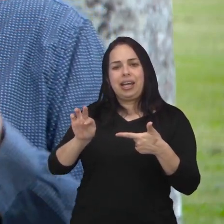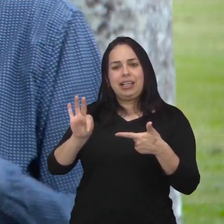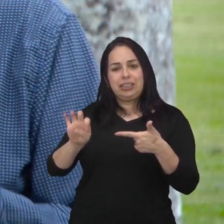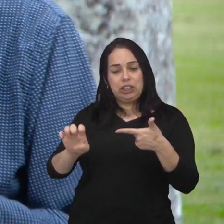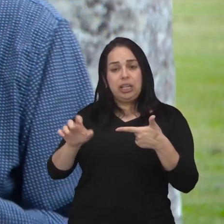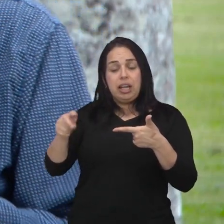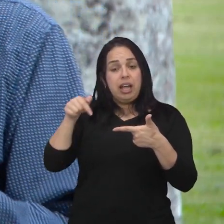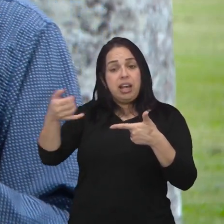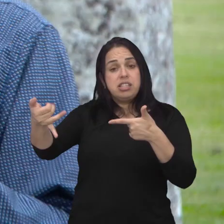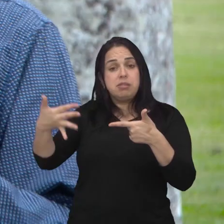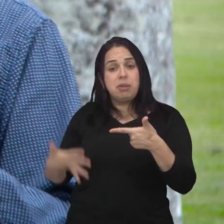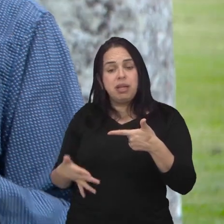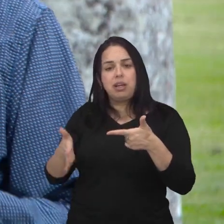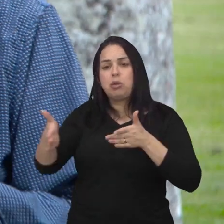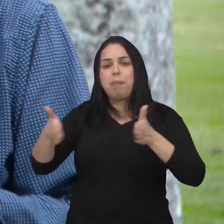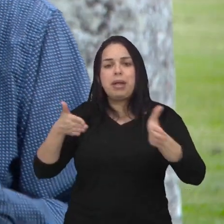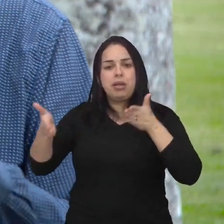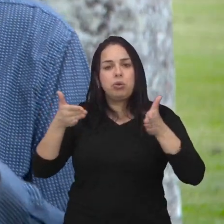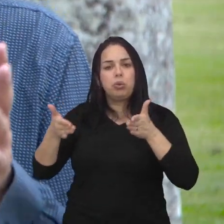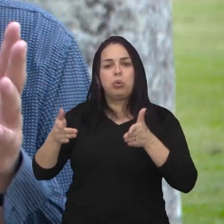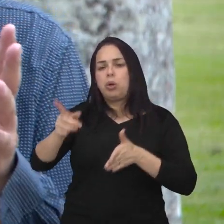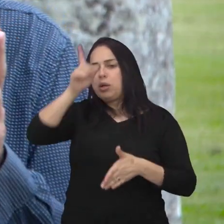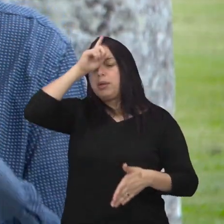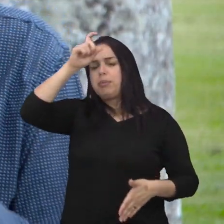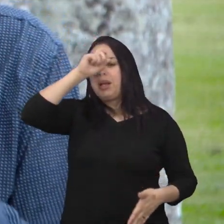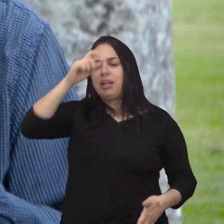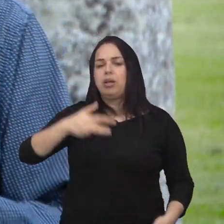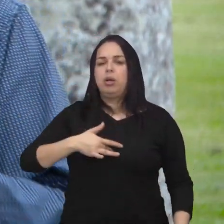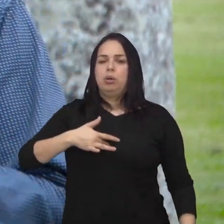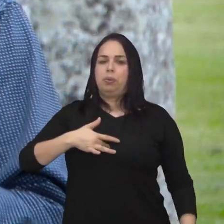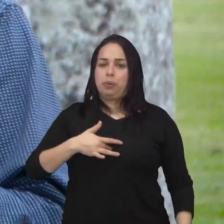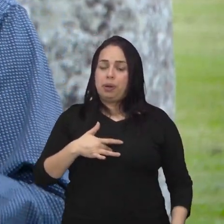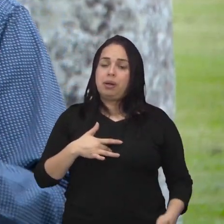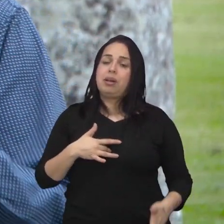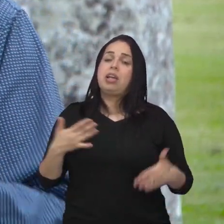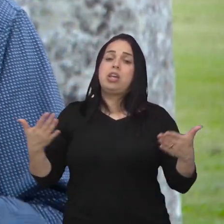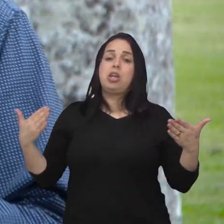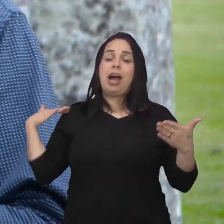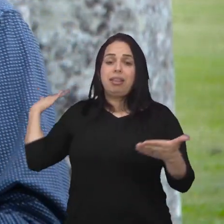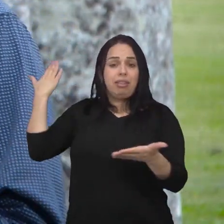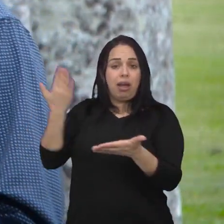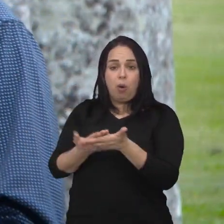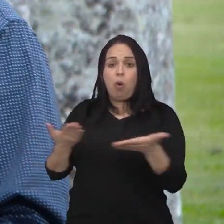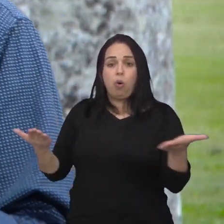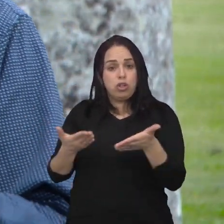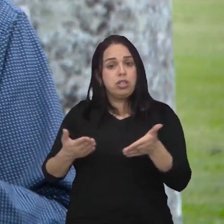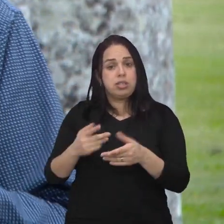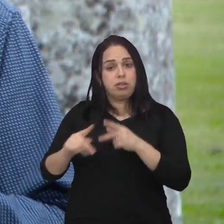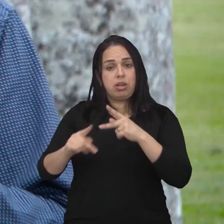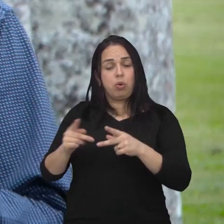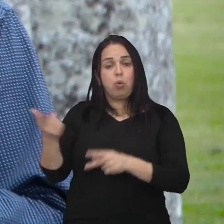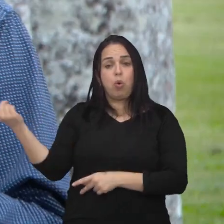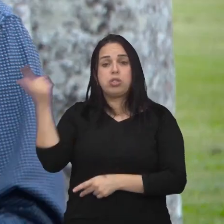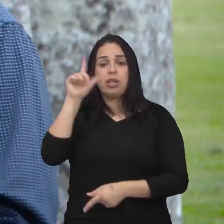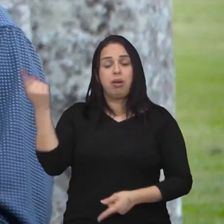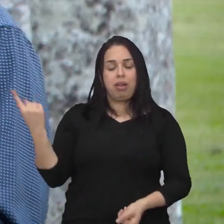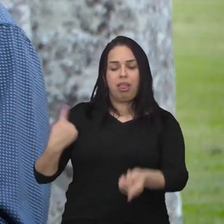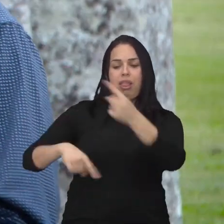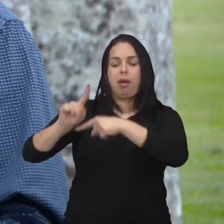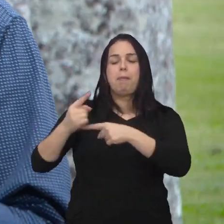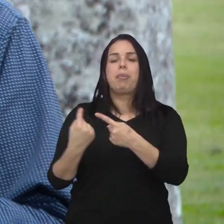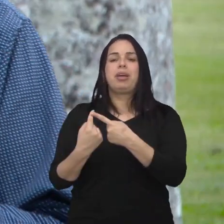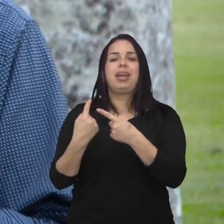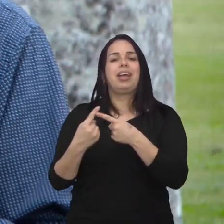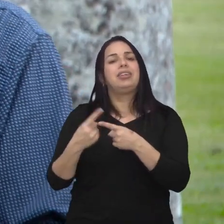José Sanatorial, porque São José teve é o que é devido ao período sanatorial. São José foi administrado